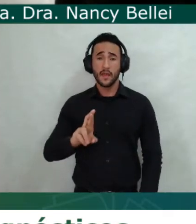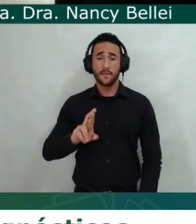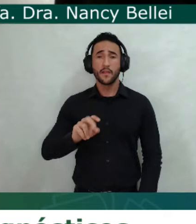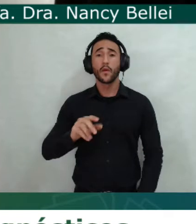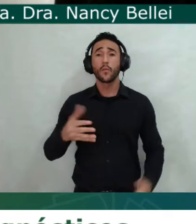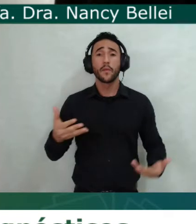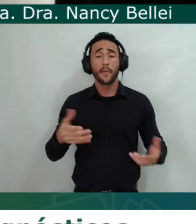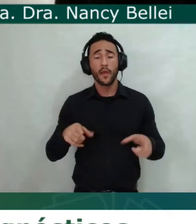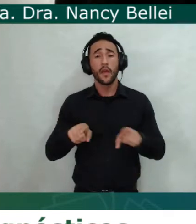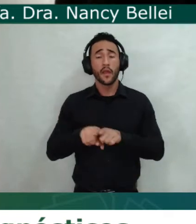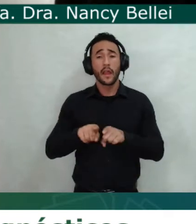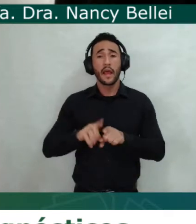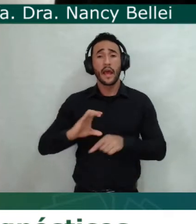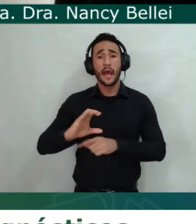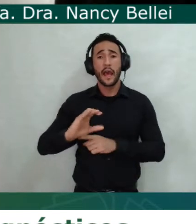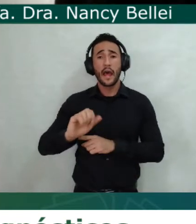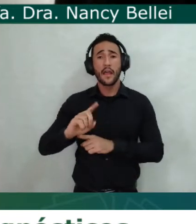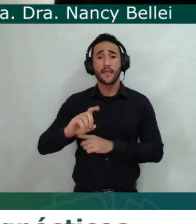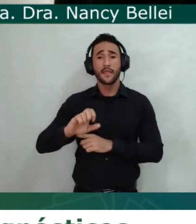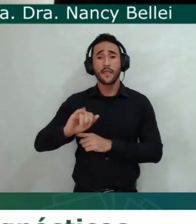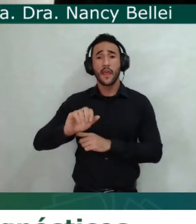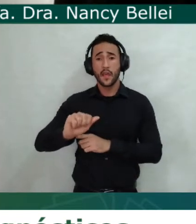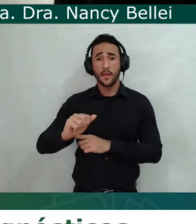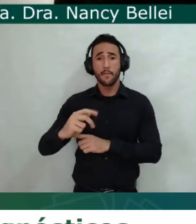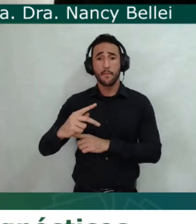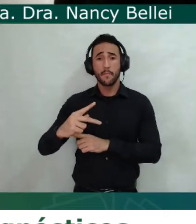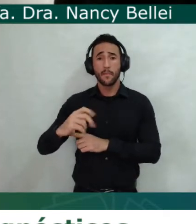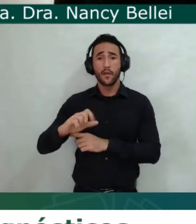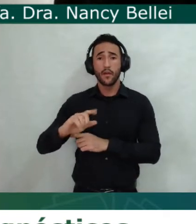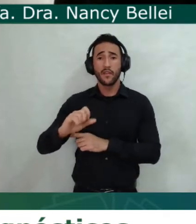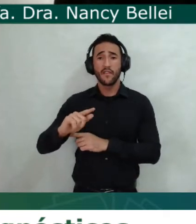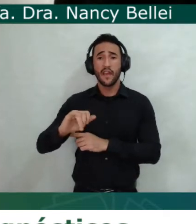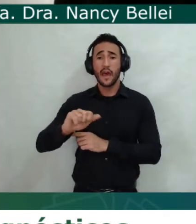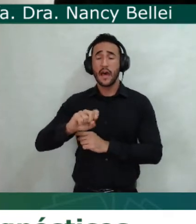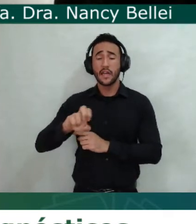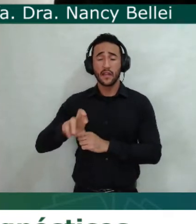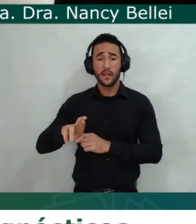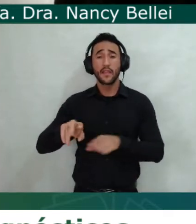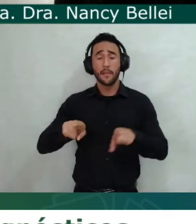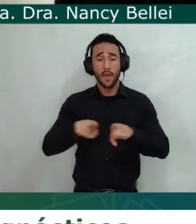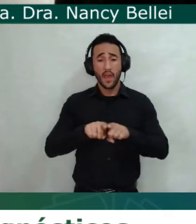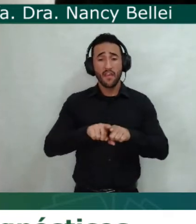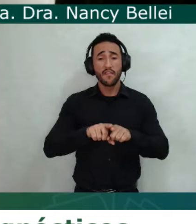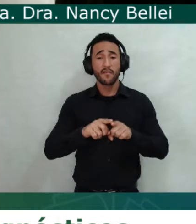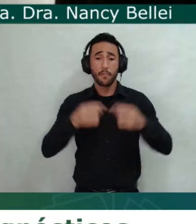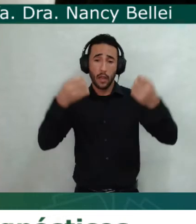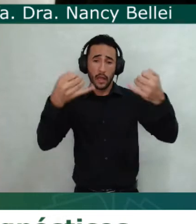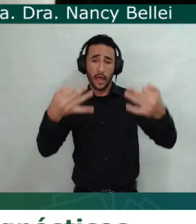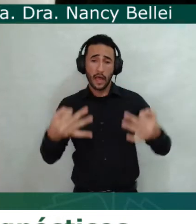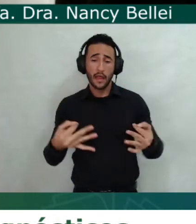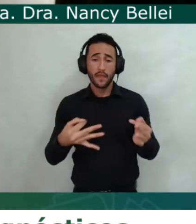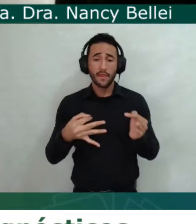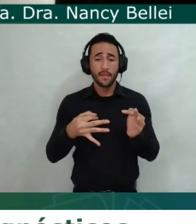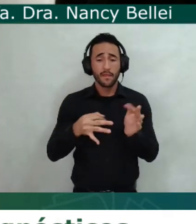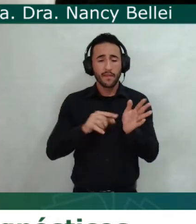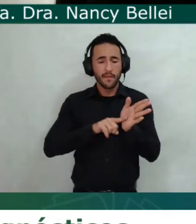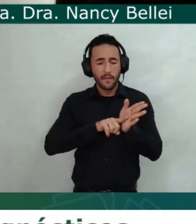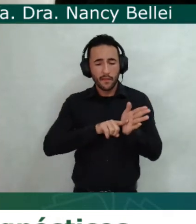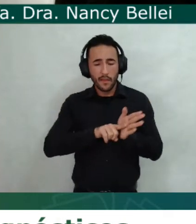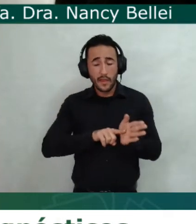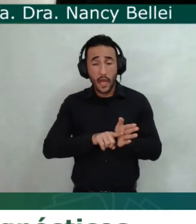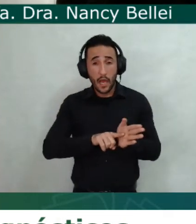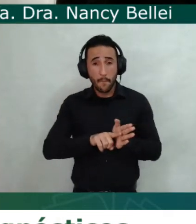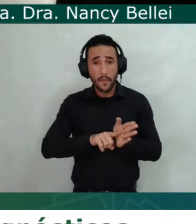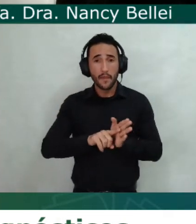e também vai falar com a gente sobre os testes sorológicos. Então, ela vai traçar um perfil dessa situação e, logo a seguir,